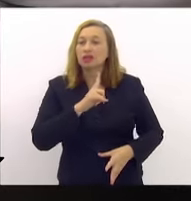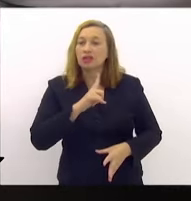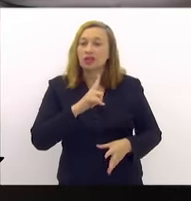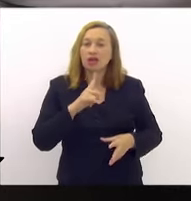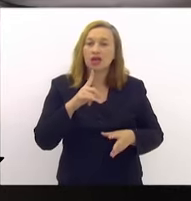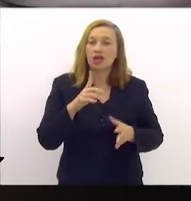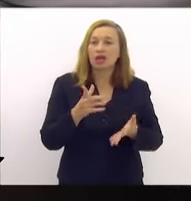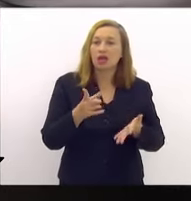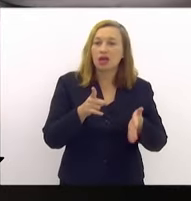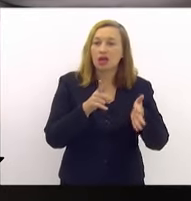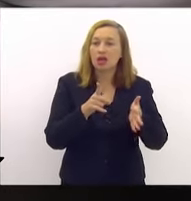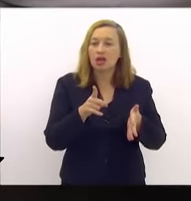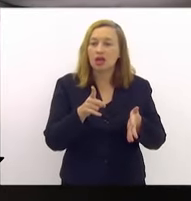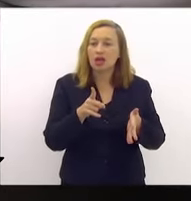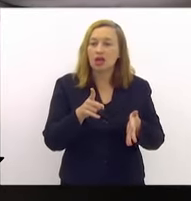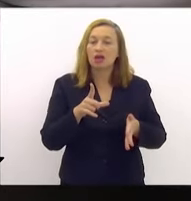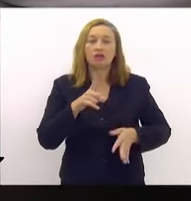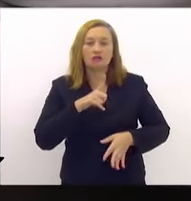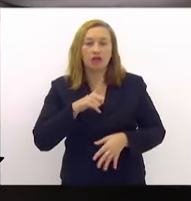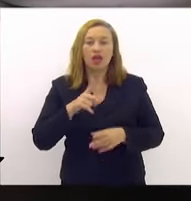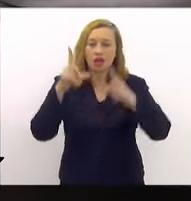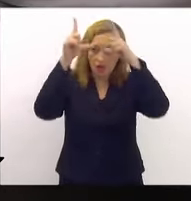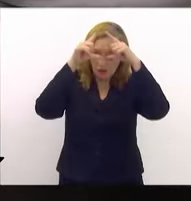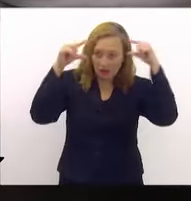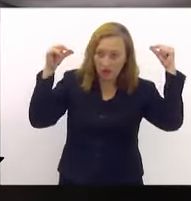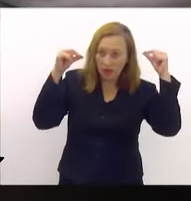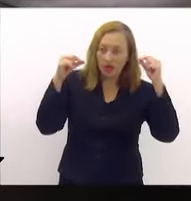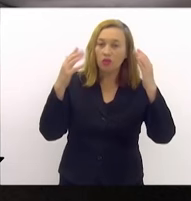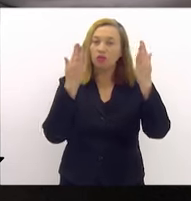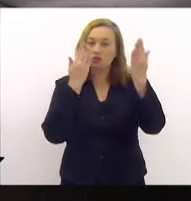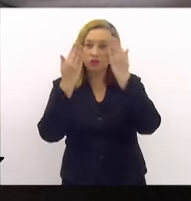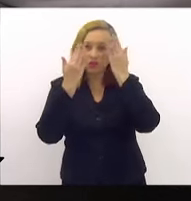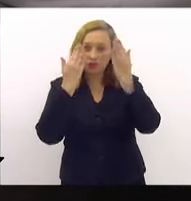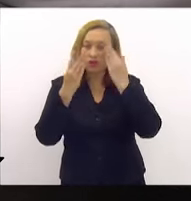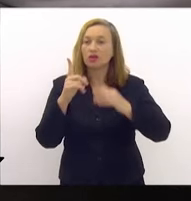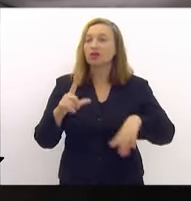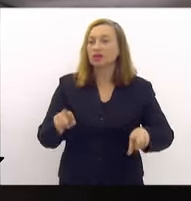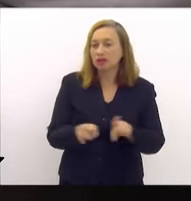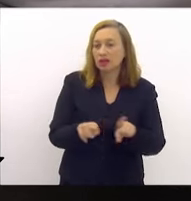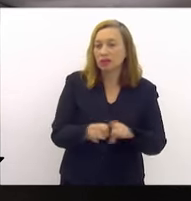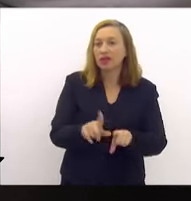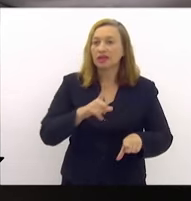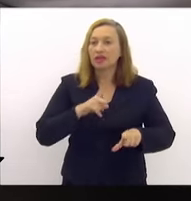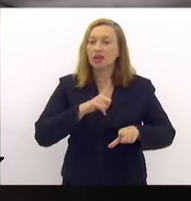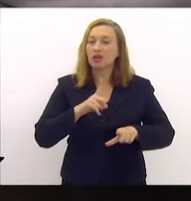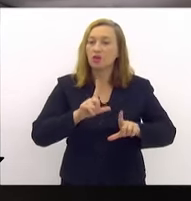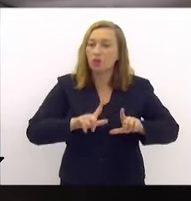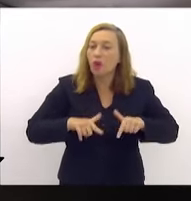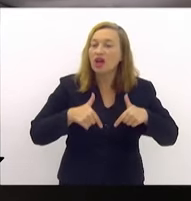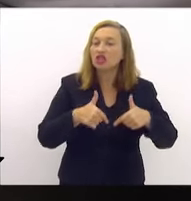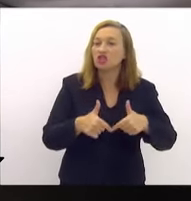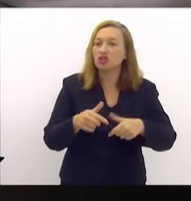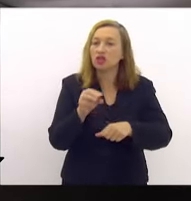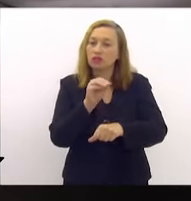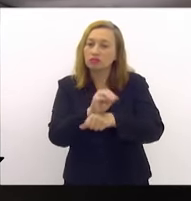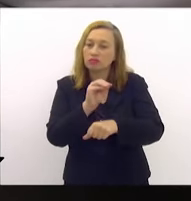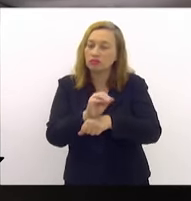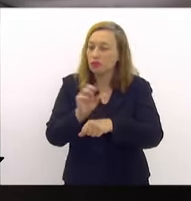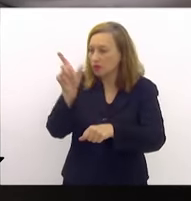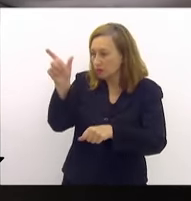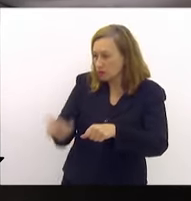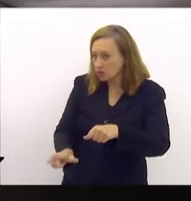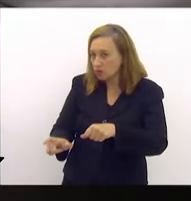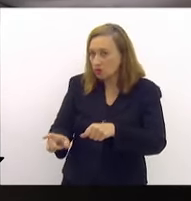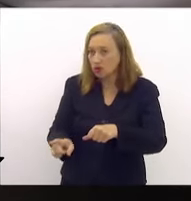supervisão de enfermeiros, psicólogos, você tem também a atuação do cuidador, que é quem fica cotidianamente